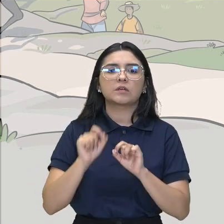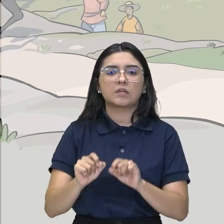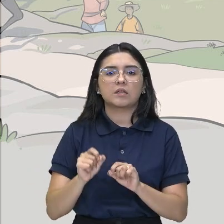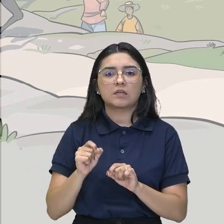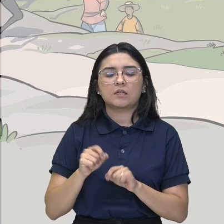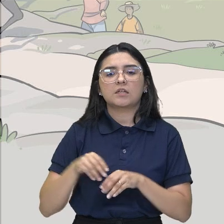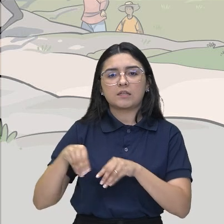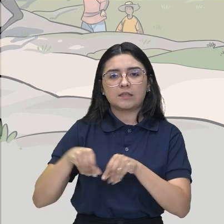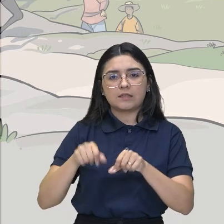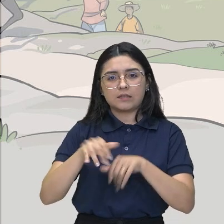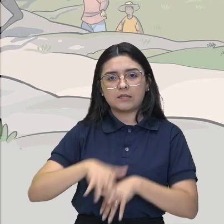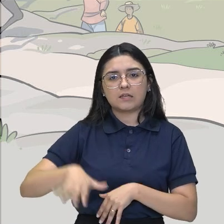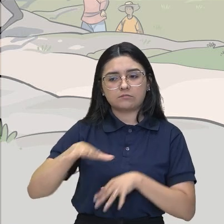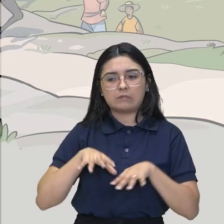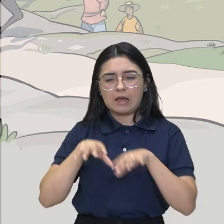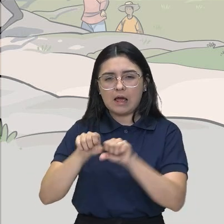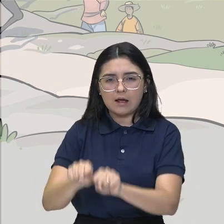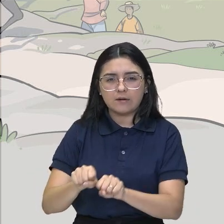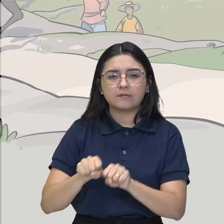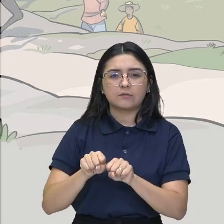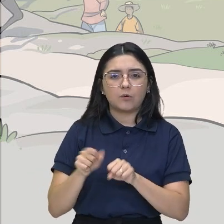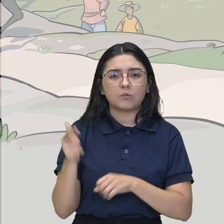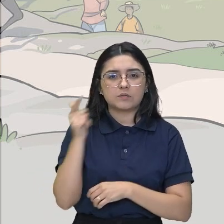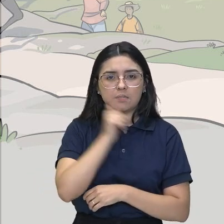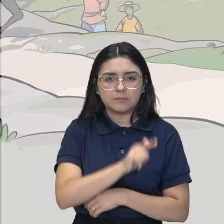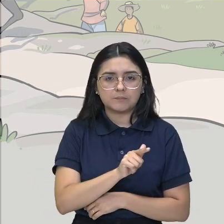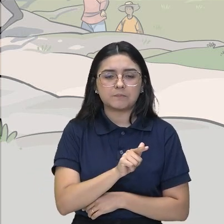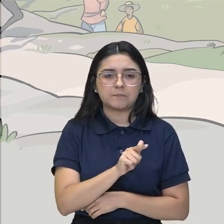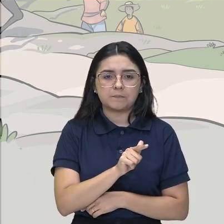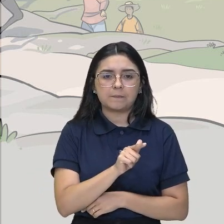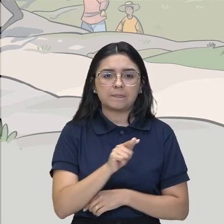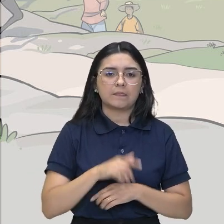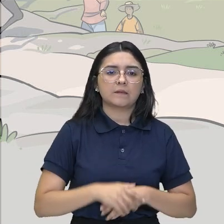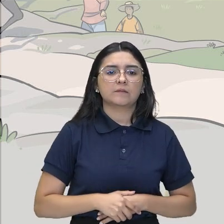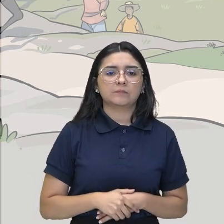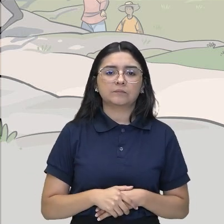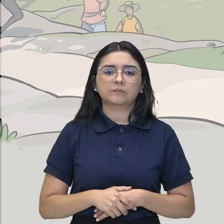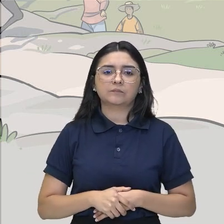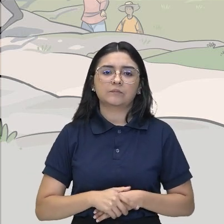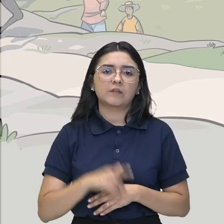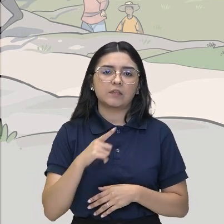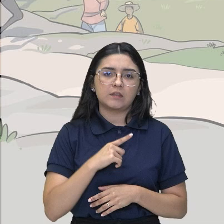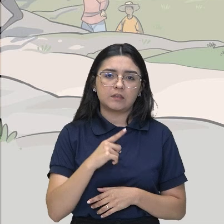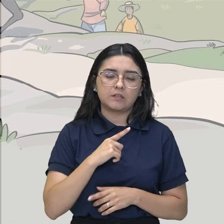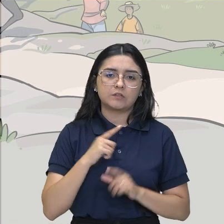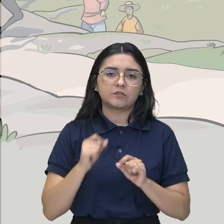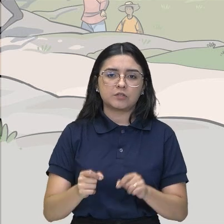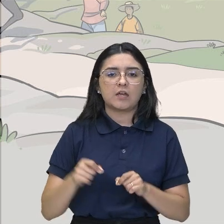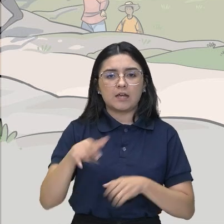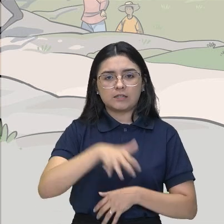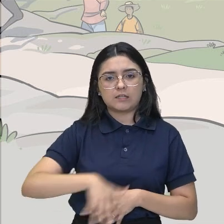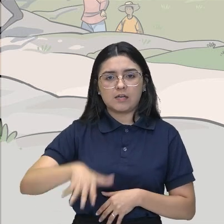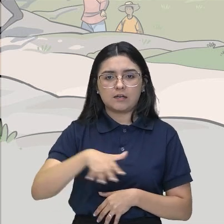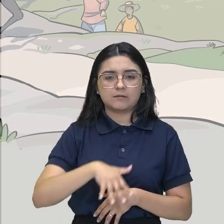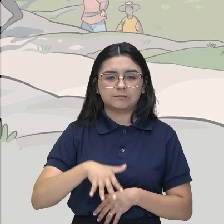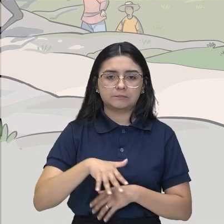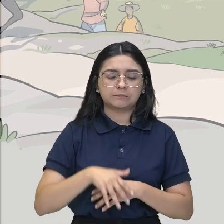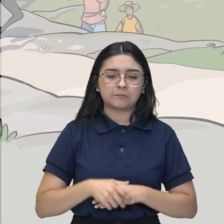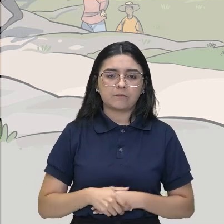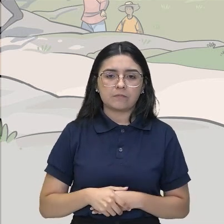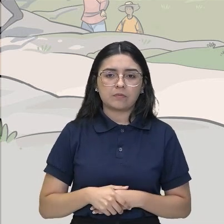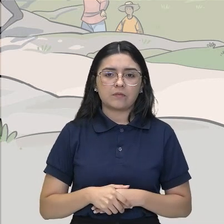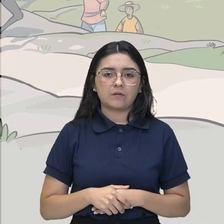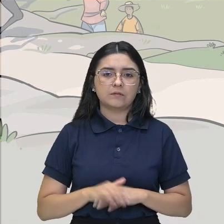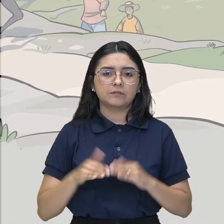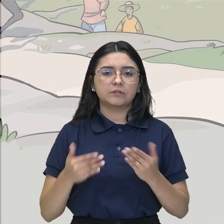mais e mais propriedades, mais e mais terras, fazendo então, aumentando o seu latifúndio. Vamos ao texto agora